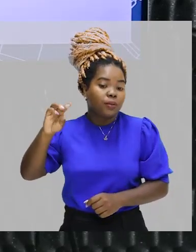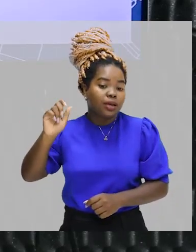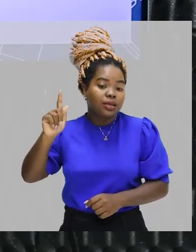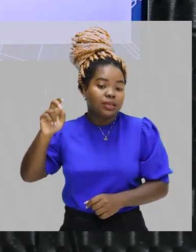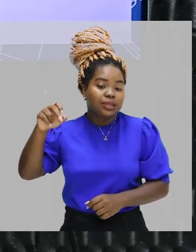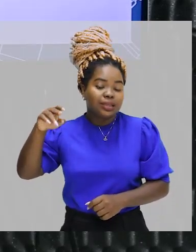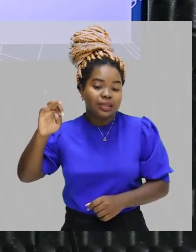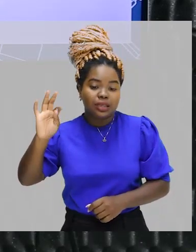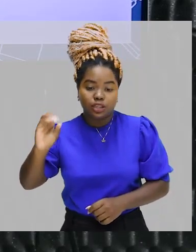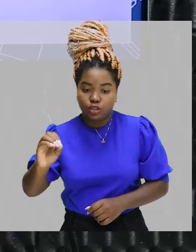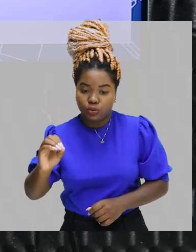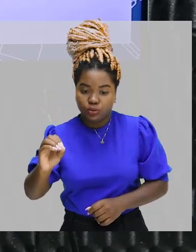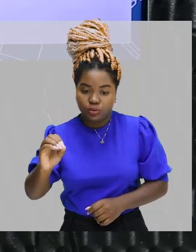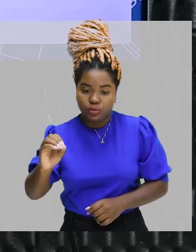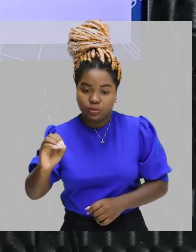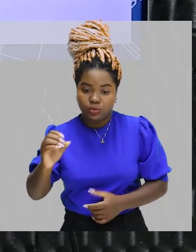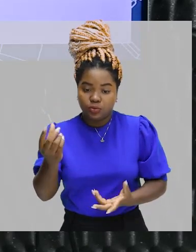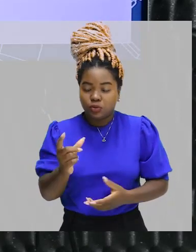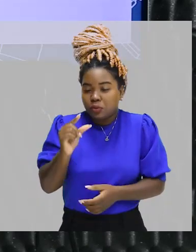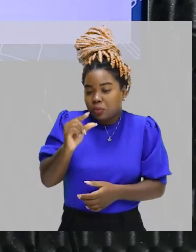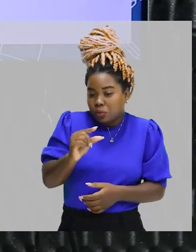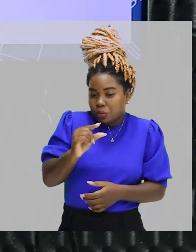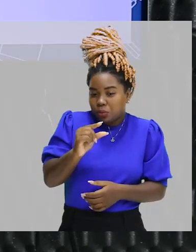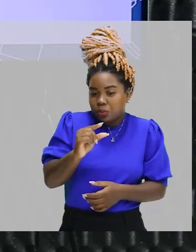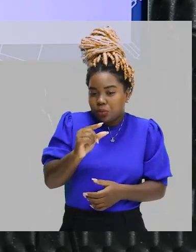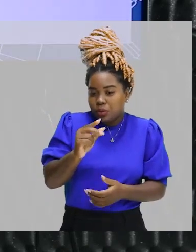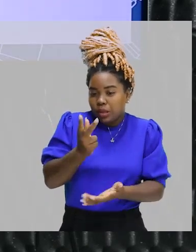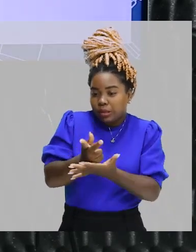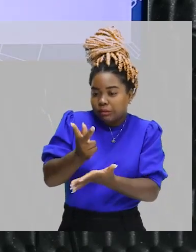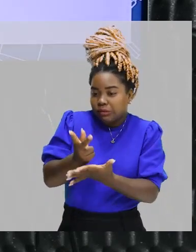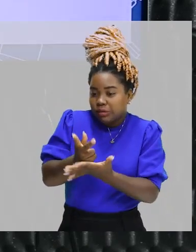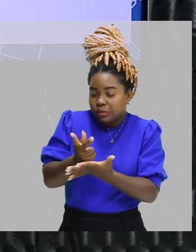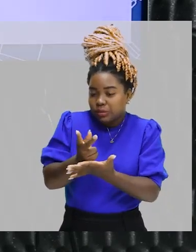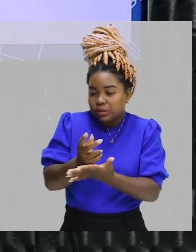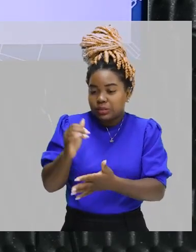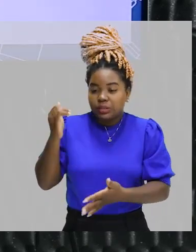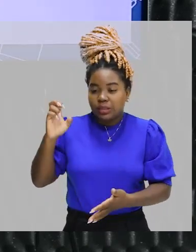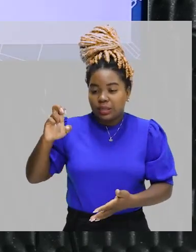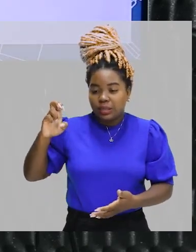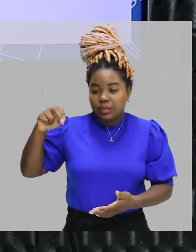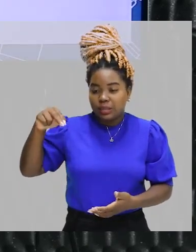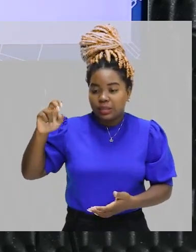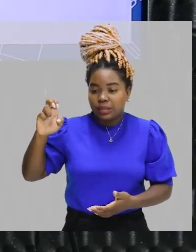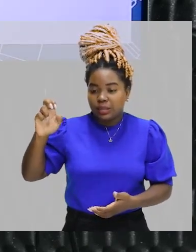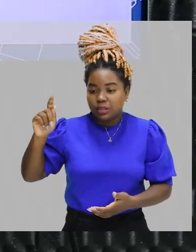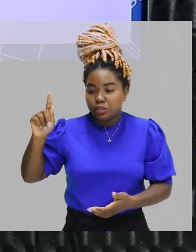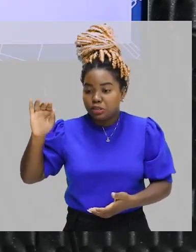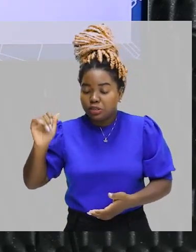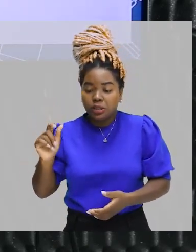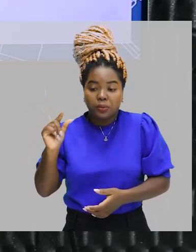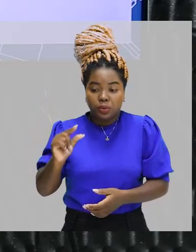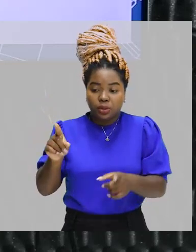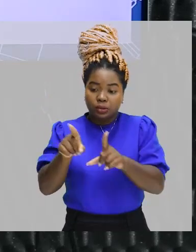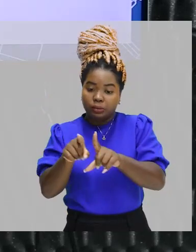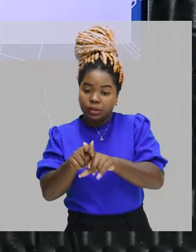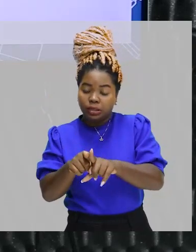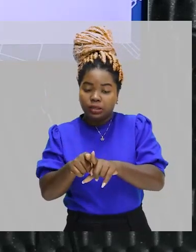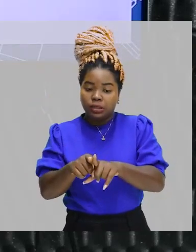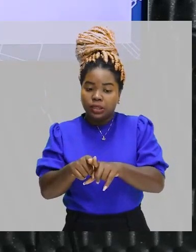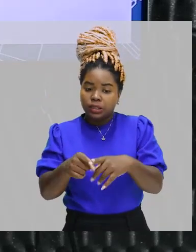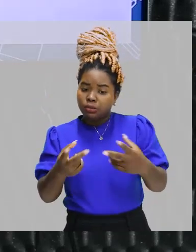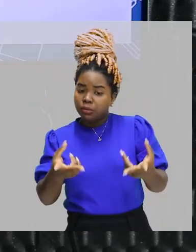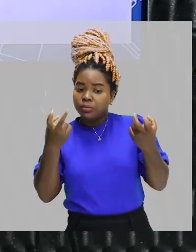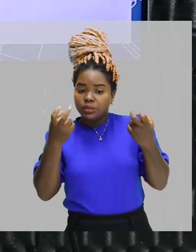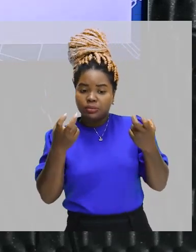a sua energia, tá certo? Então aqui nós vamos, né, ter a mesma